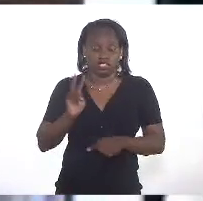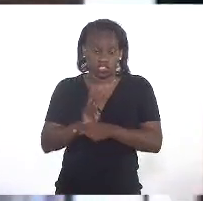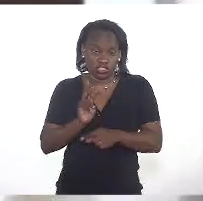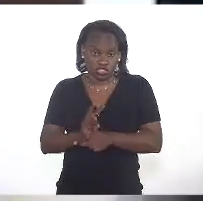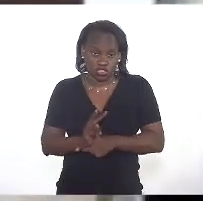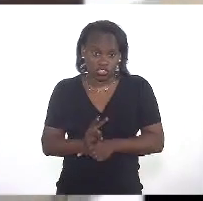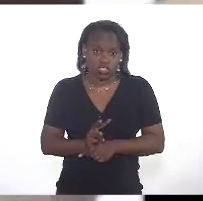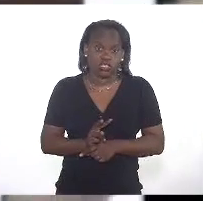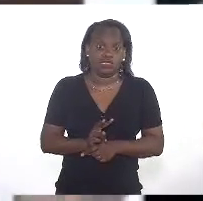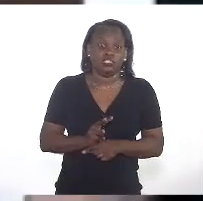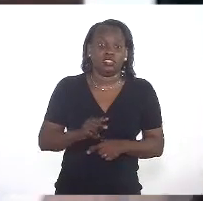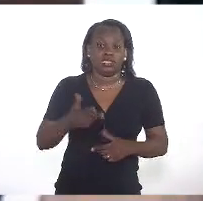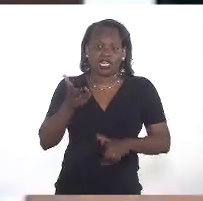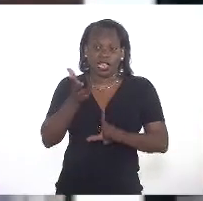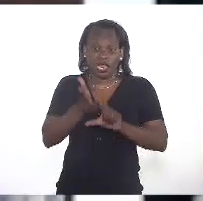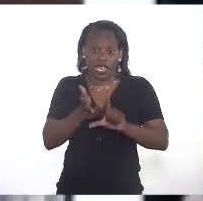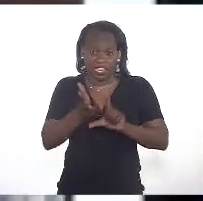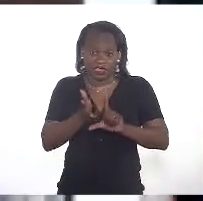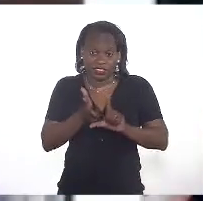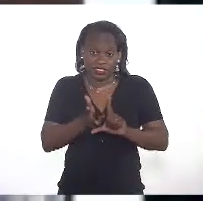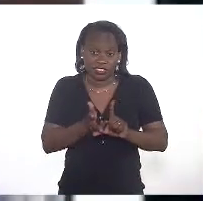simbólica, às lives